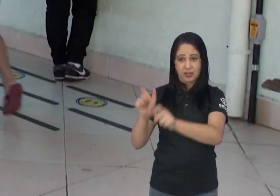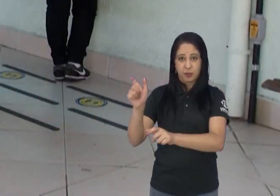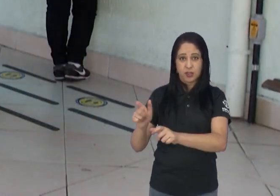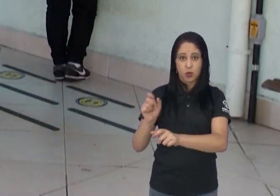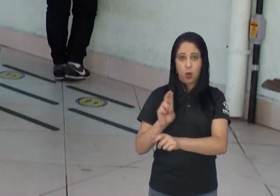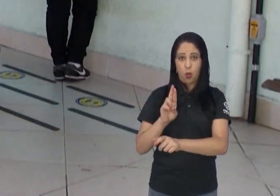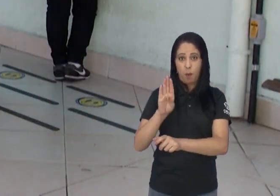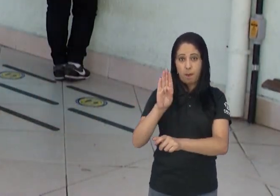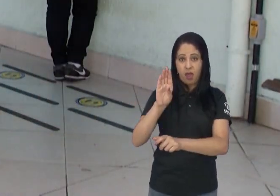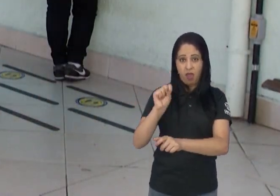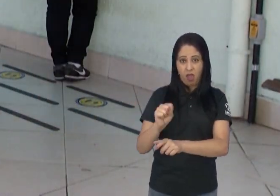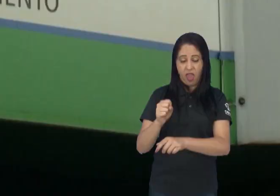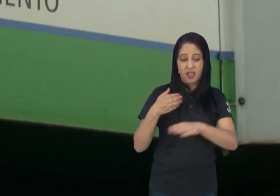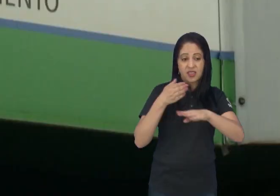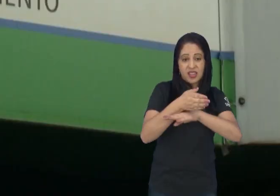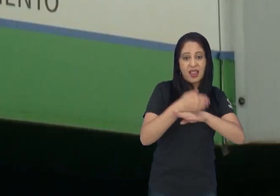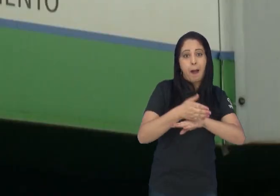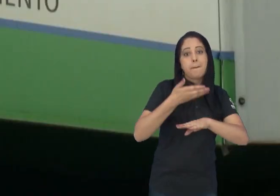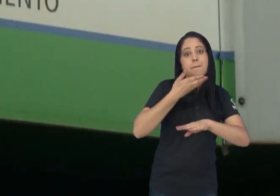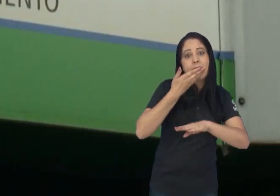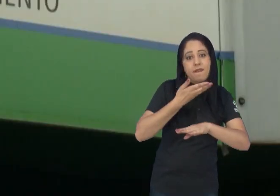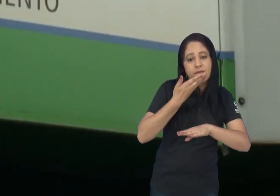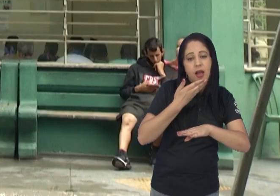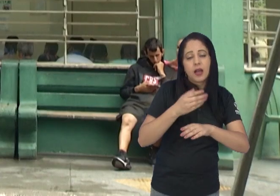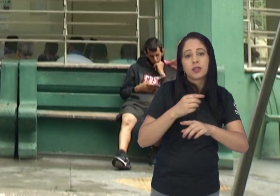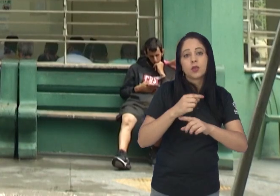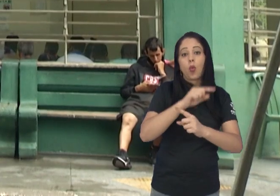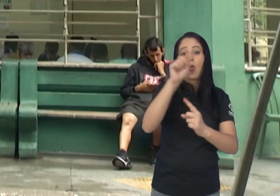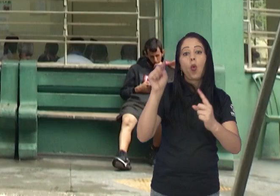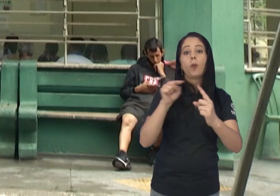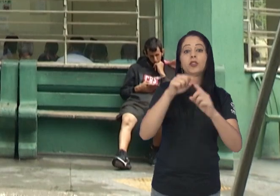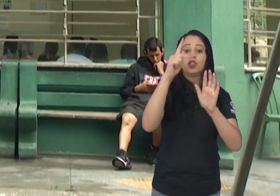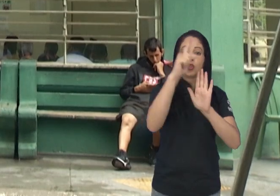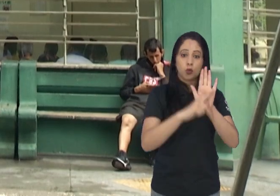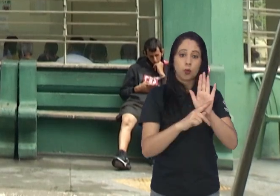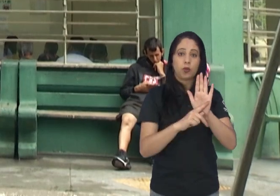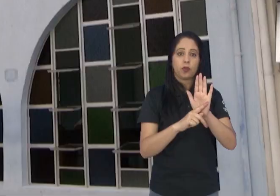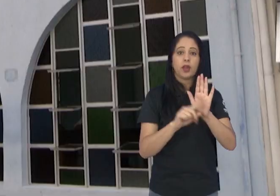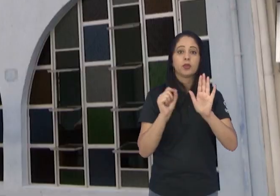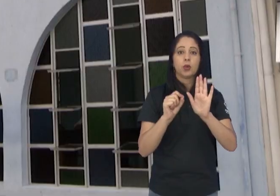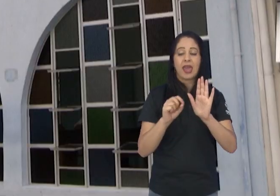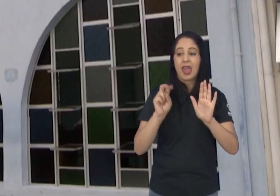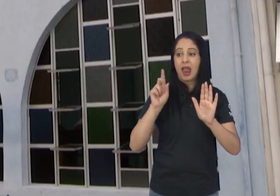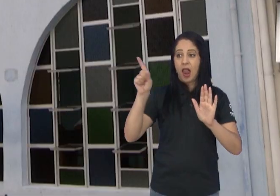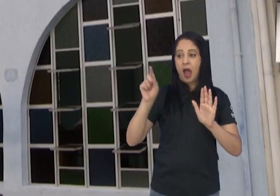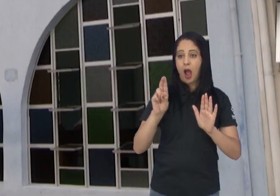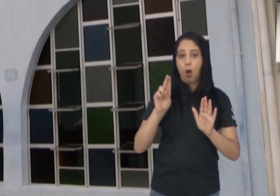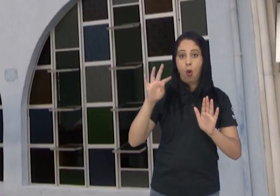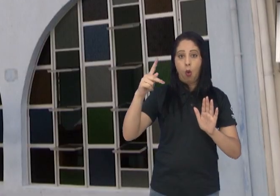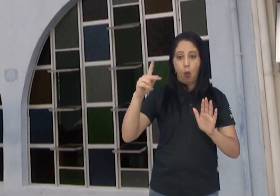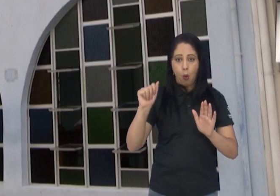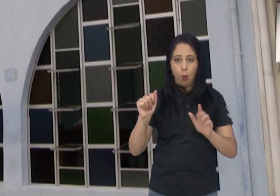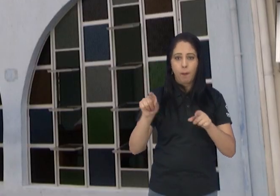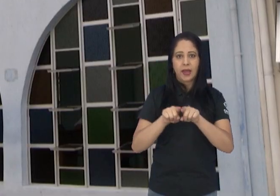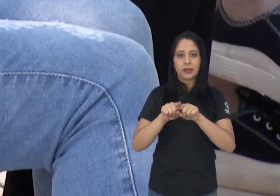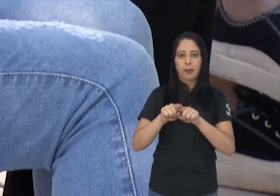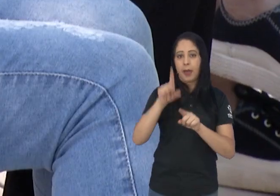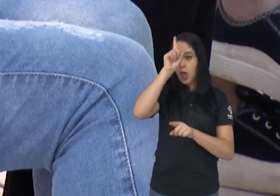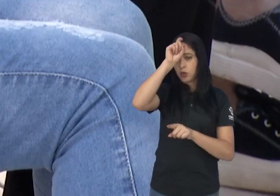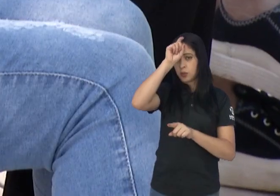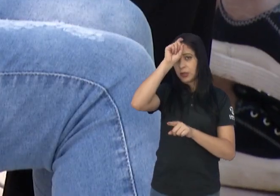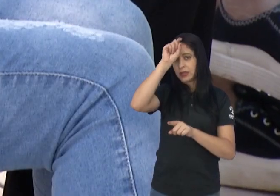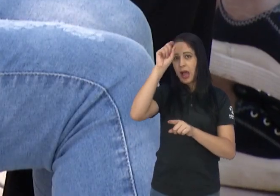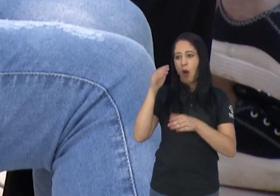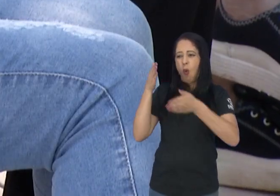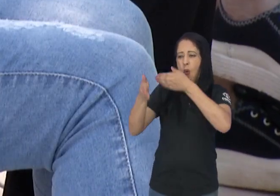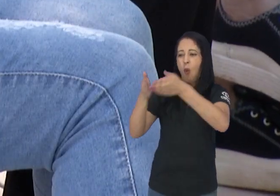UBSs, o objetivo do projeto também é diminuir o fluxo de pessoas nas UPAs e prontos-socorros de hospitais.